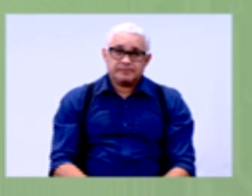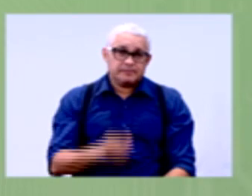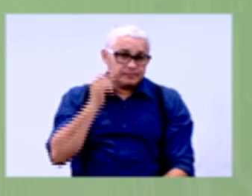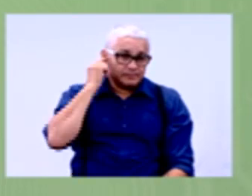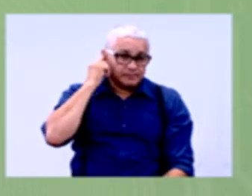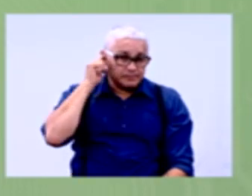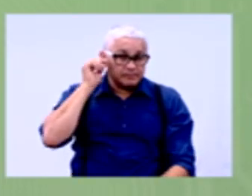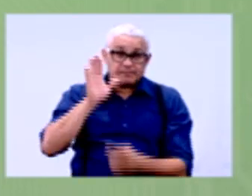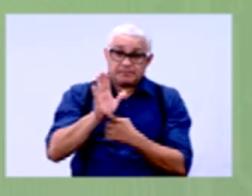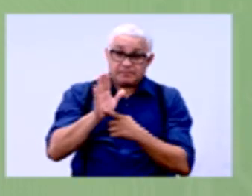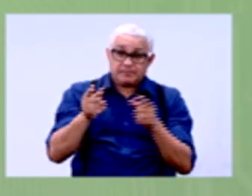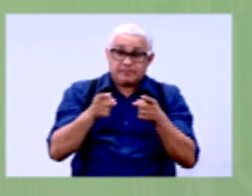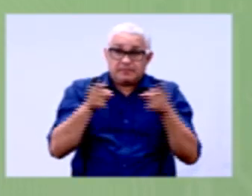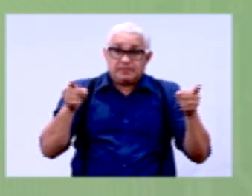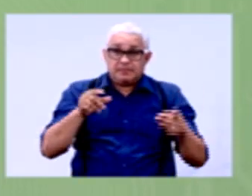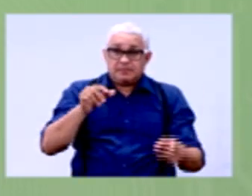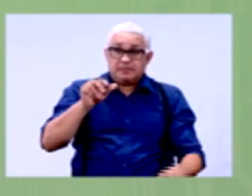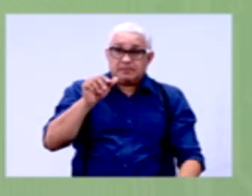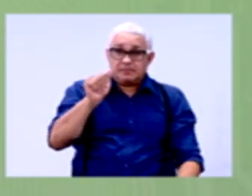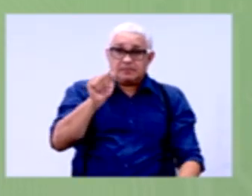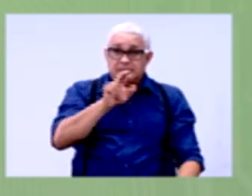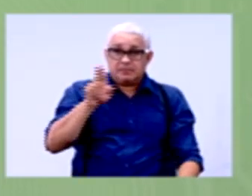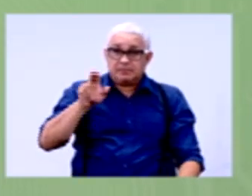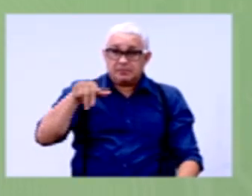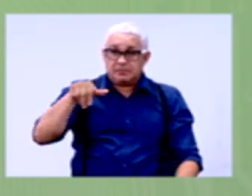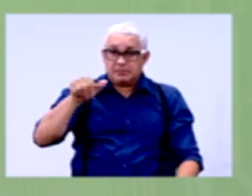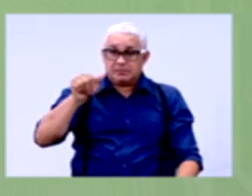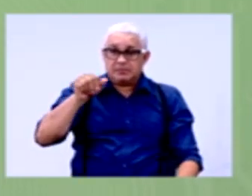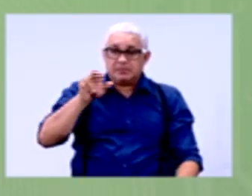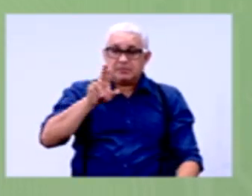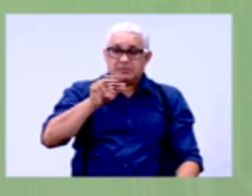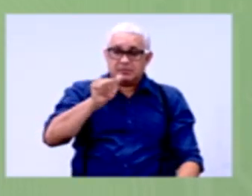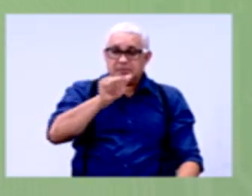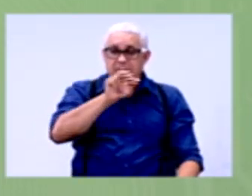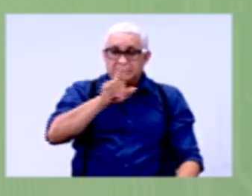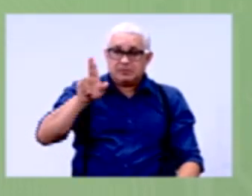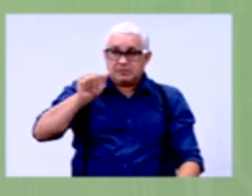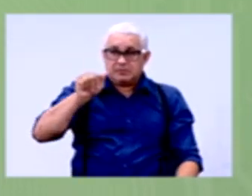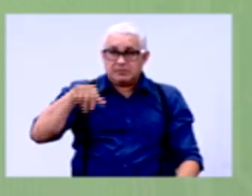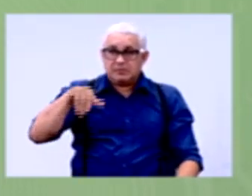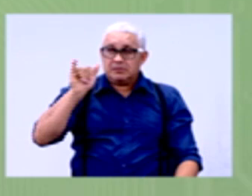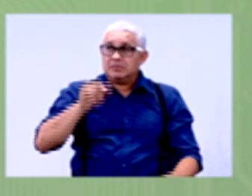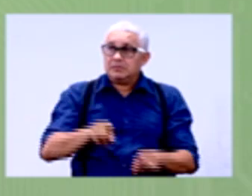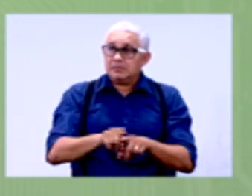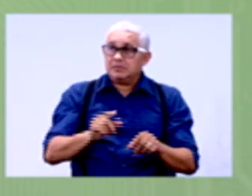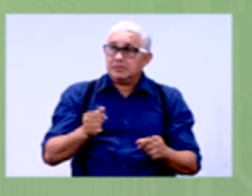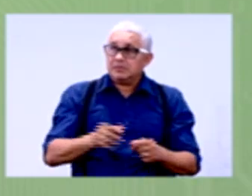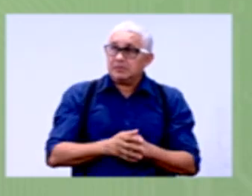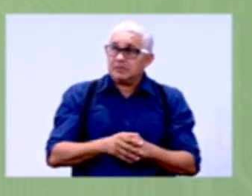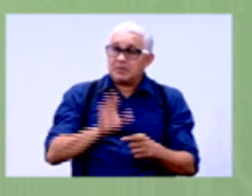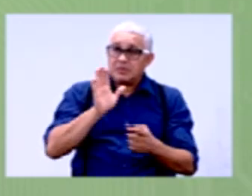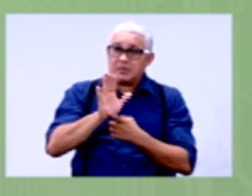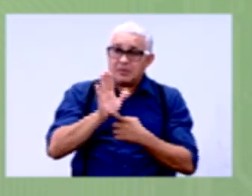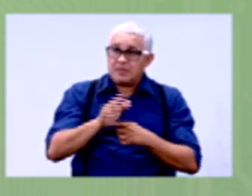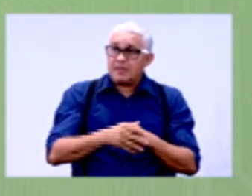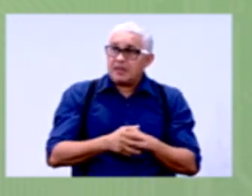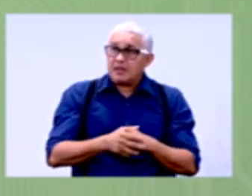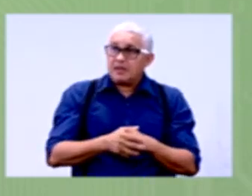mostra o tamanho do array, né? Exemplo aqui a quantidade de registros passados, conforme o exemplo citado pelo professor Zé